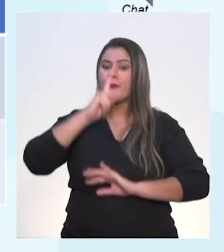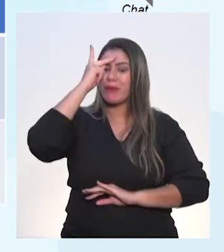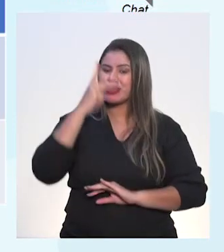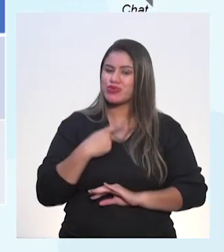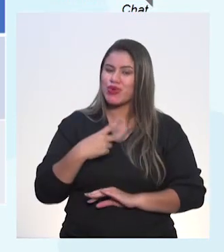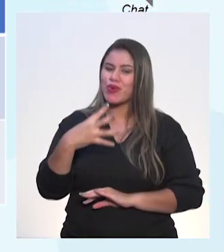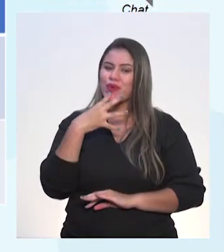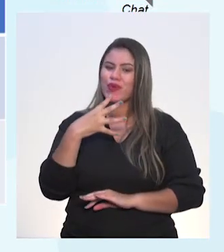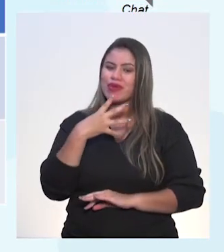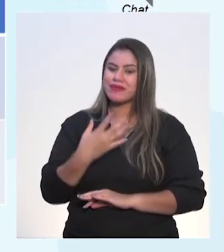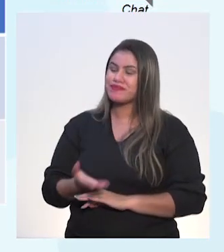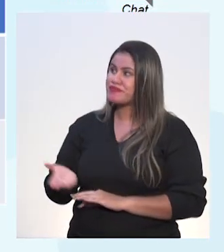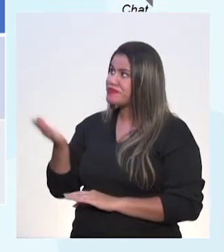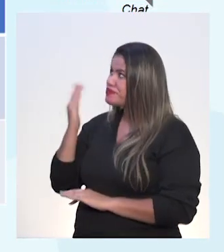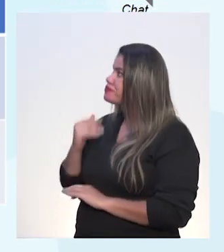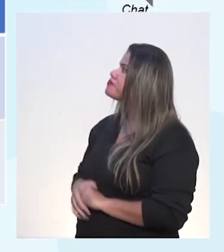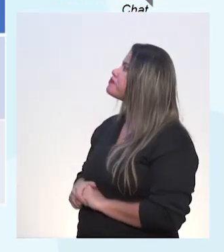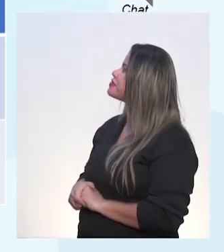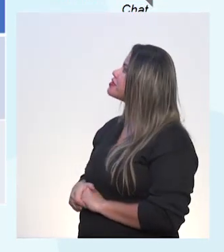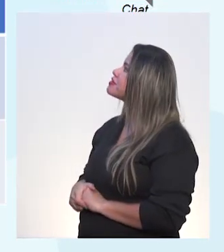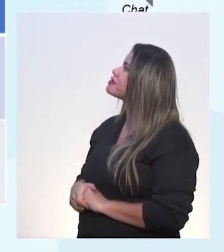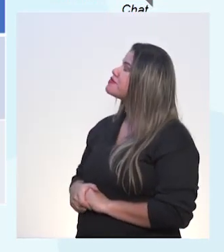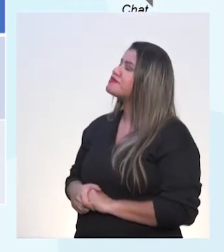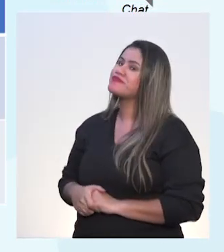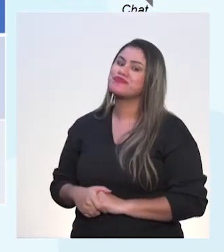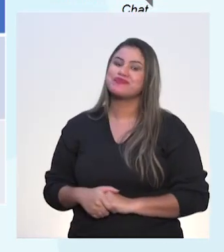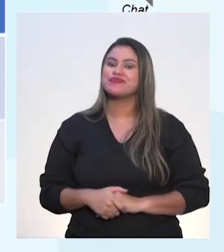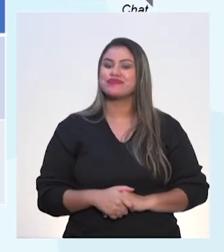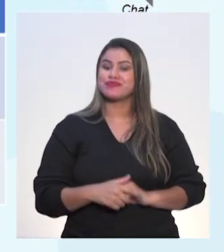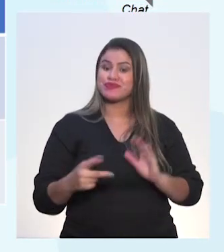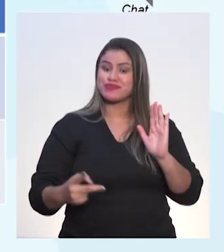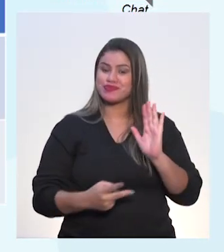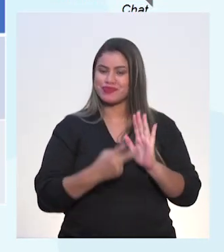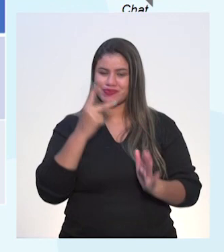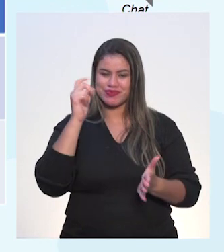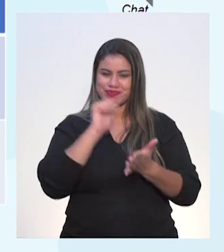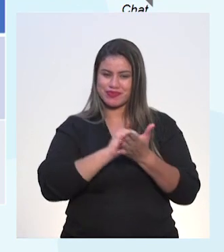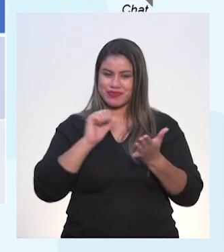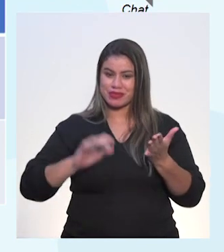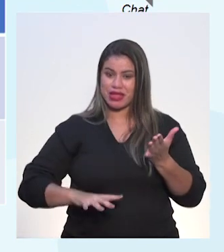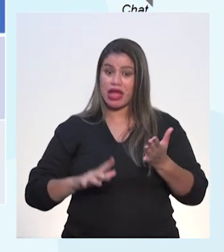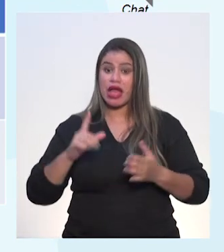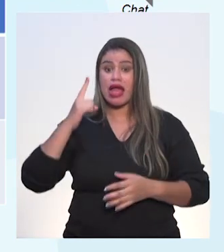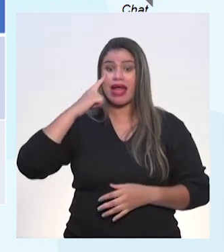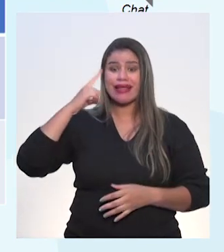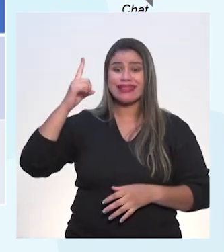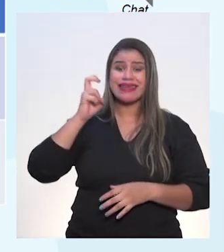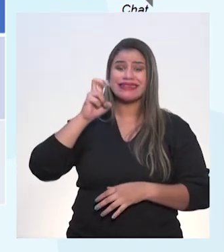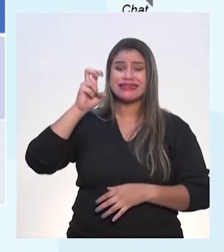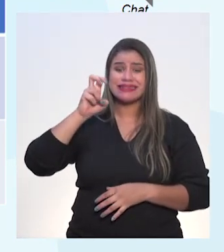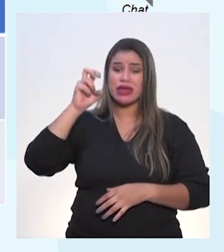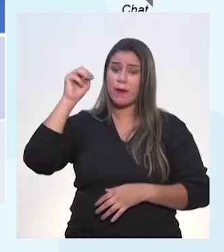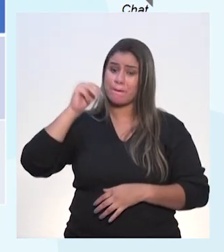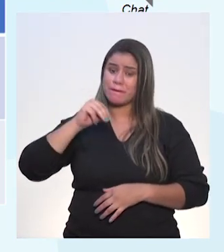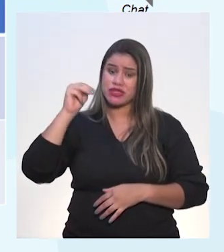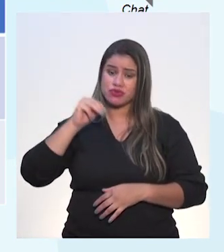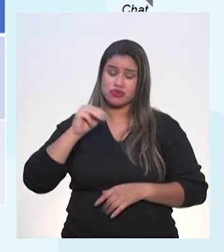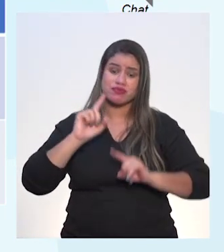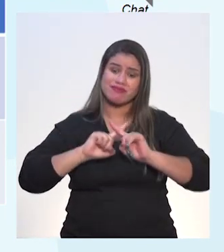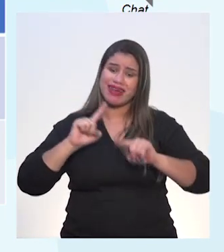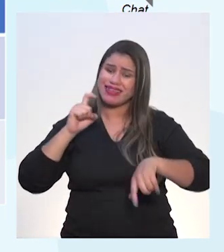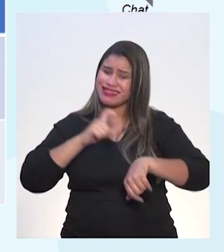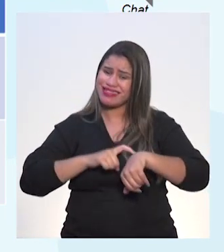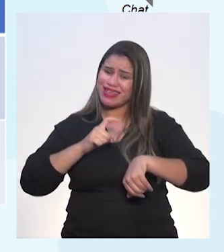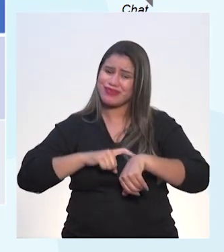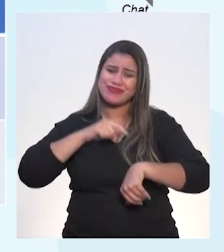observa em na tela é a nossa segunda tarefa ali tá cinco minutos obviamente não tem como a gente